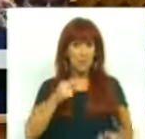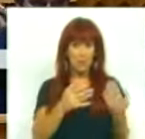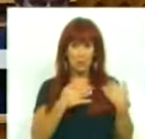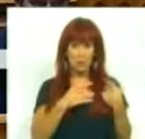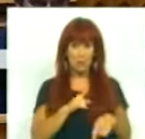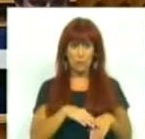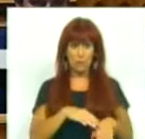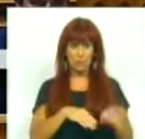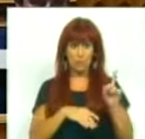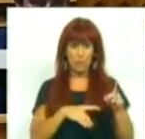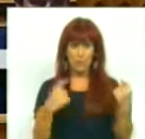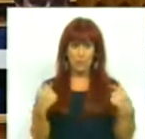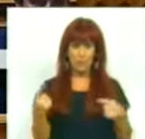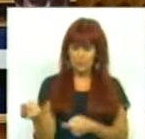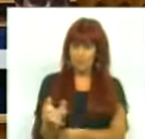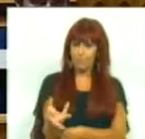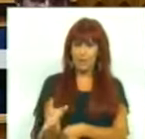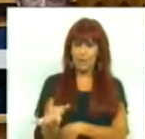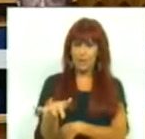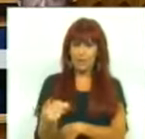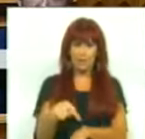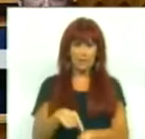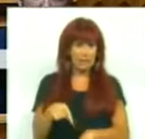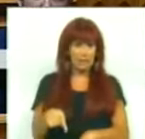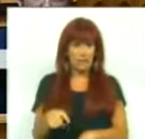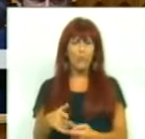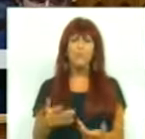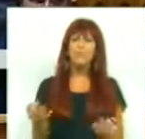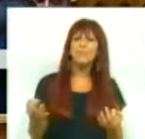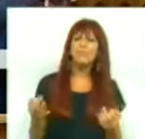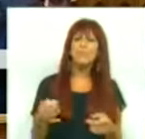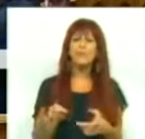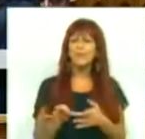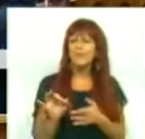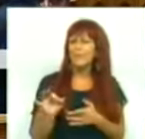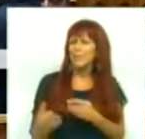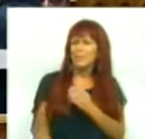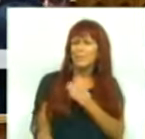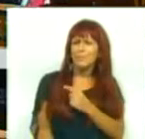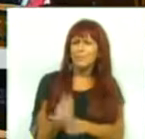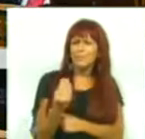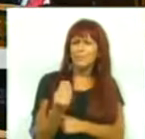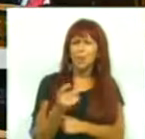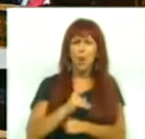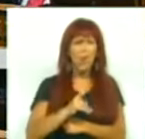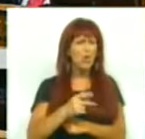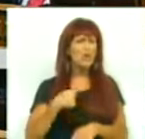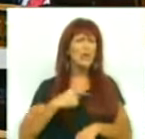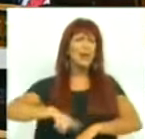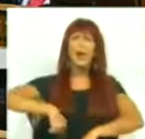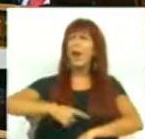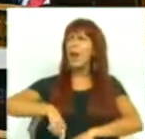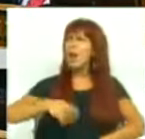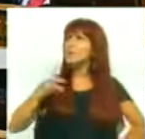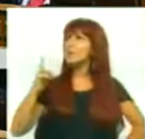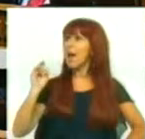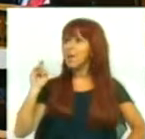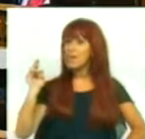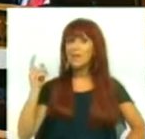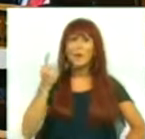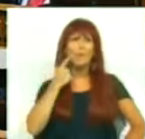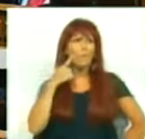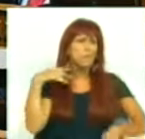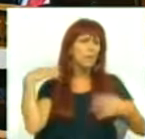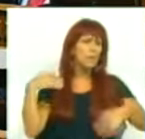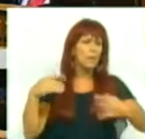principal responsável por termos chegado a este momento. É de facto uma nota insólita. Aqueles que demoraram os tais 6 anos